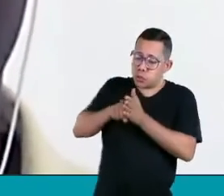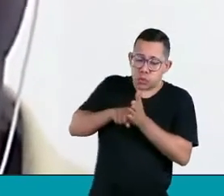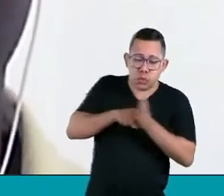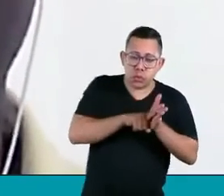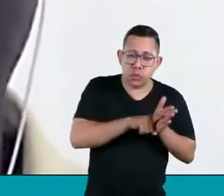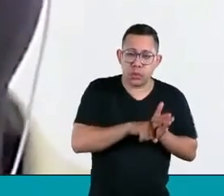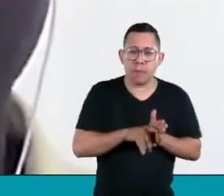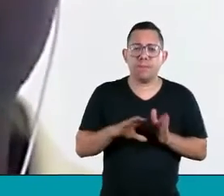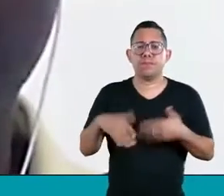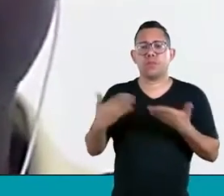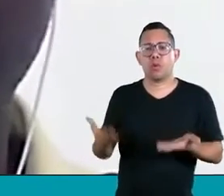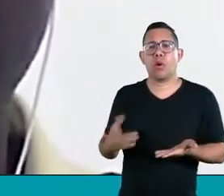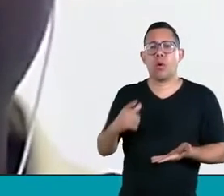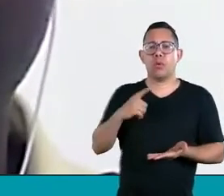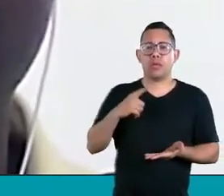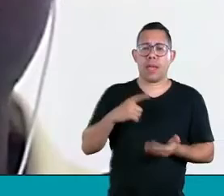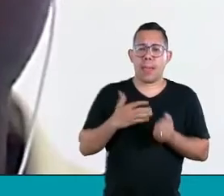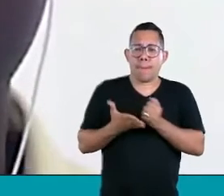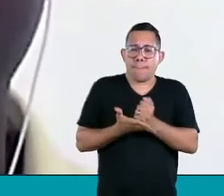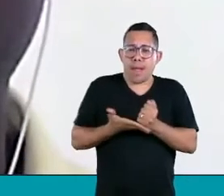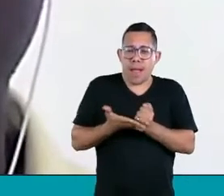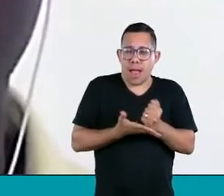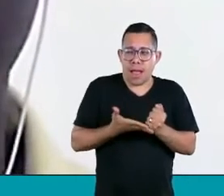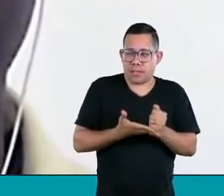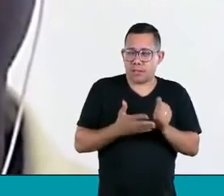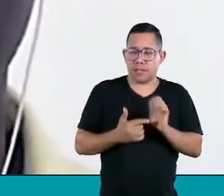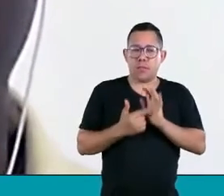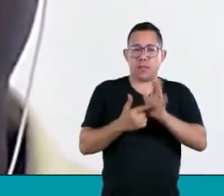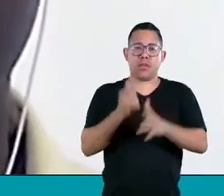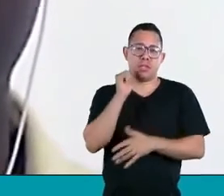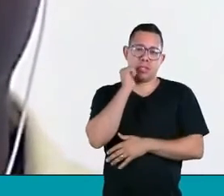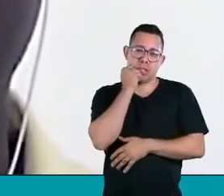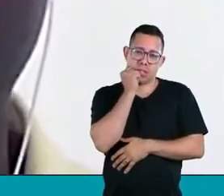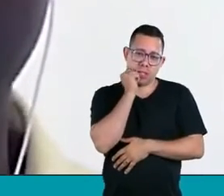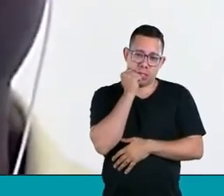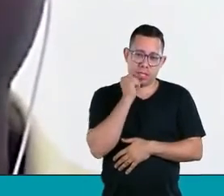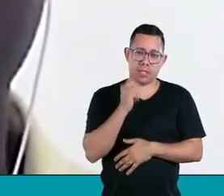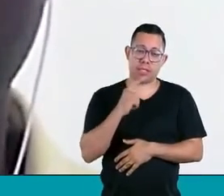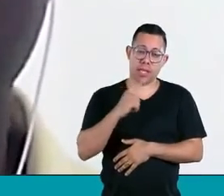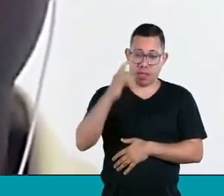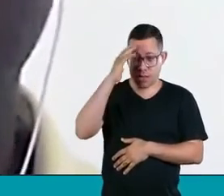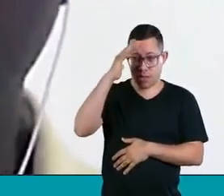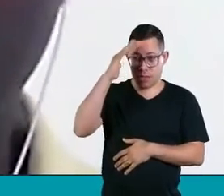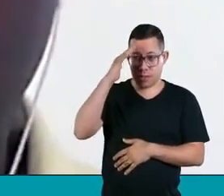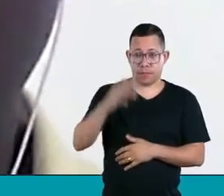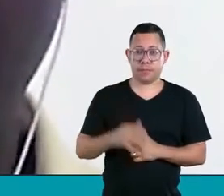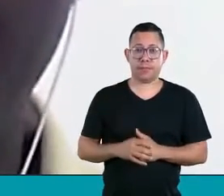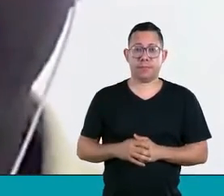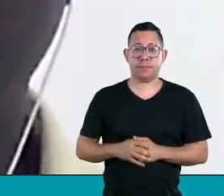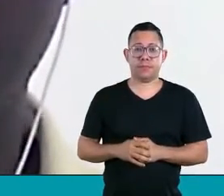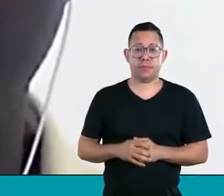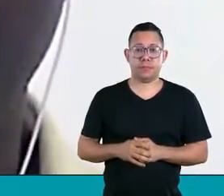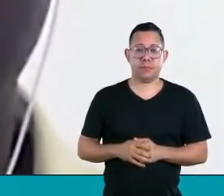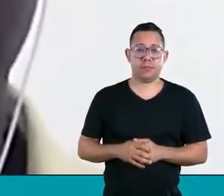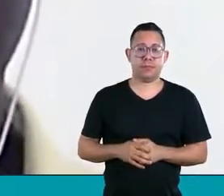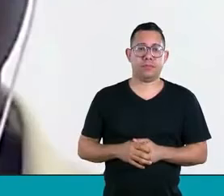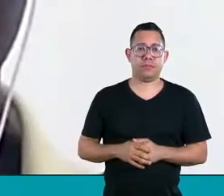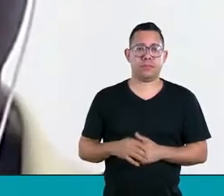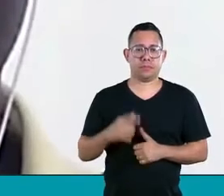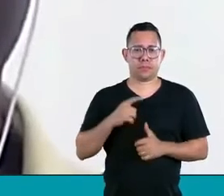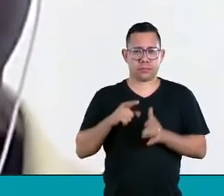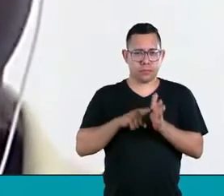fundamentos apresentados à produção da ciência e defendidos por essa concepção teórica? Os questionamentos